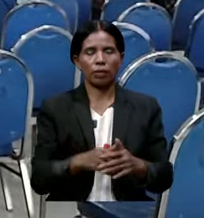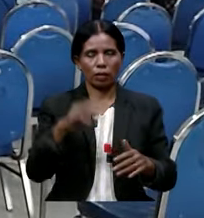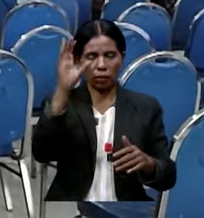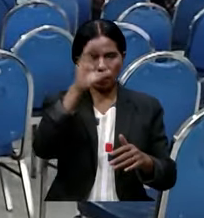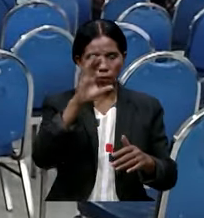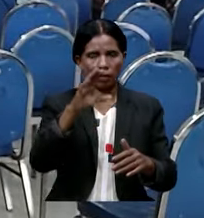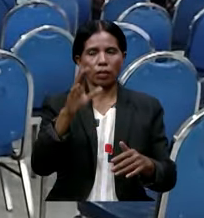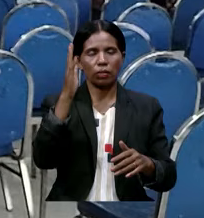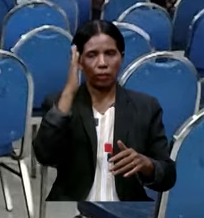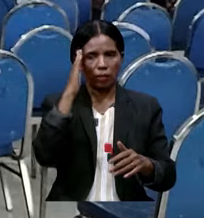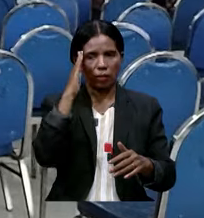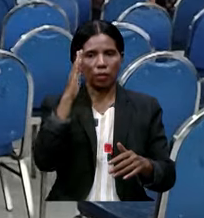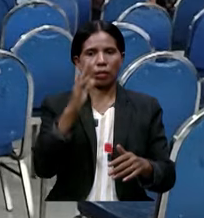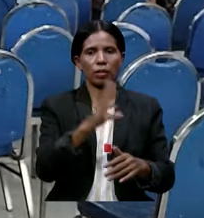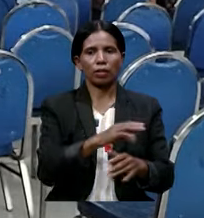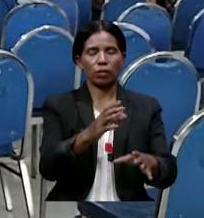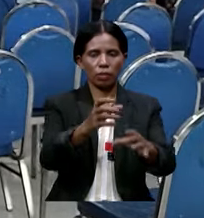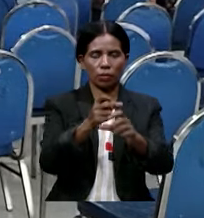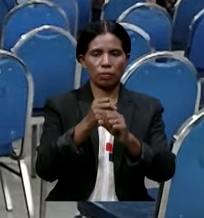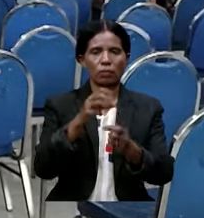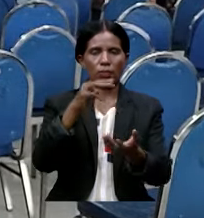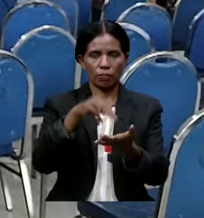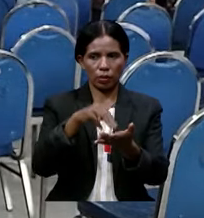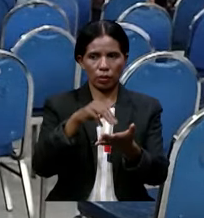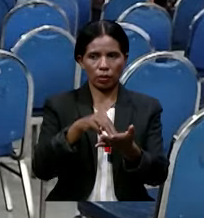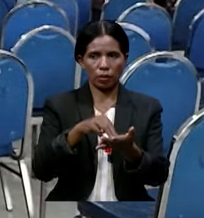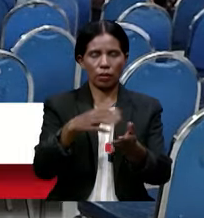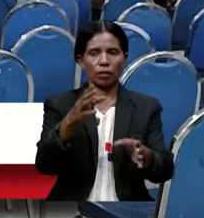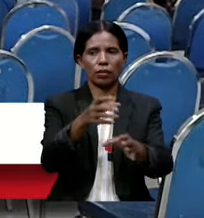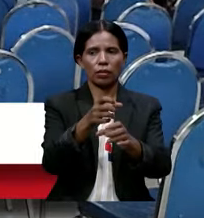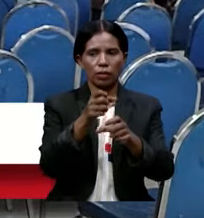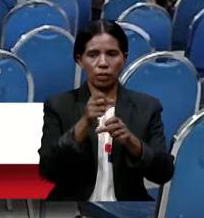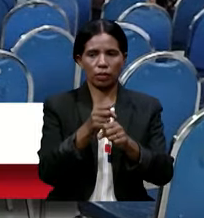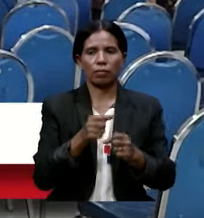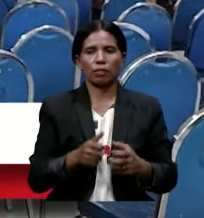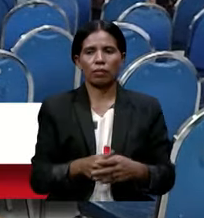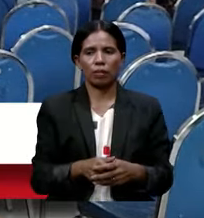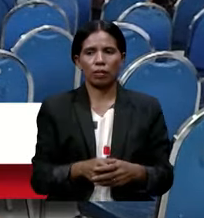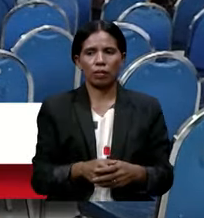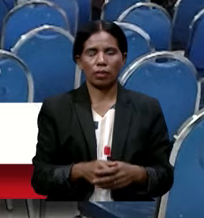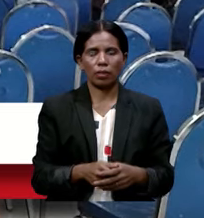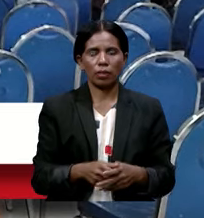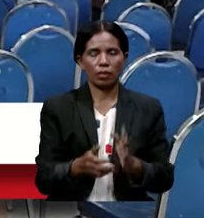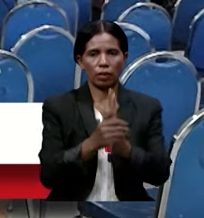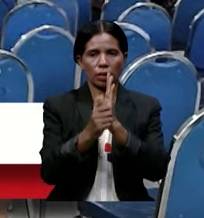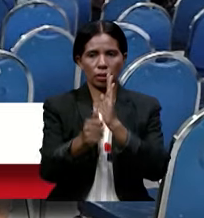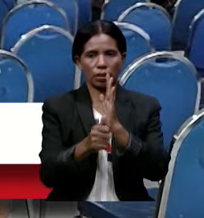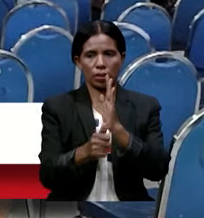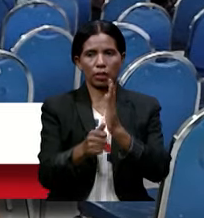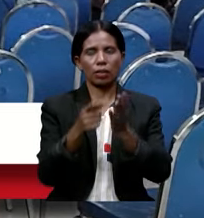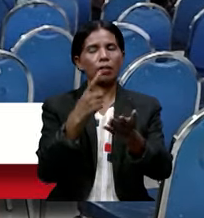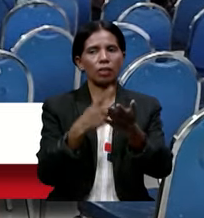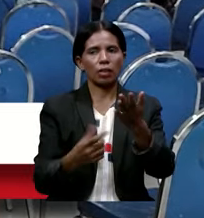tu komsimu mateni simu skill ga buaciran